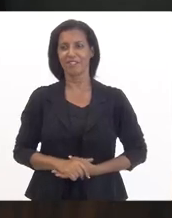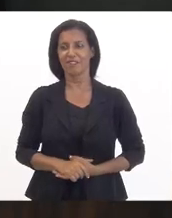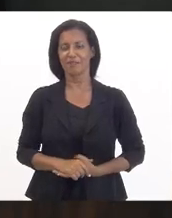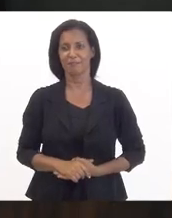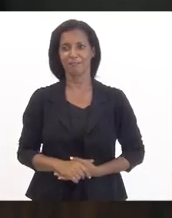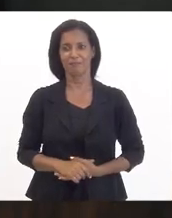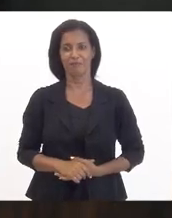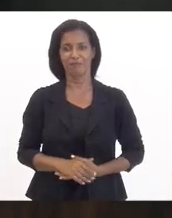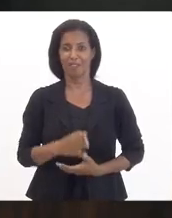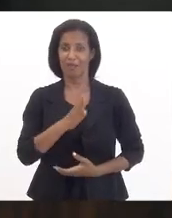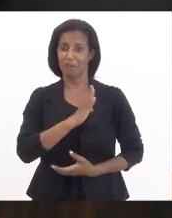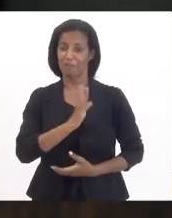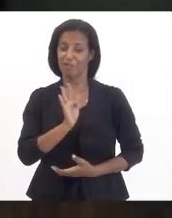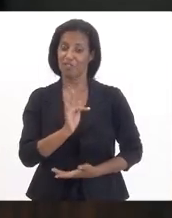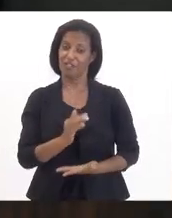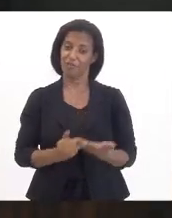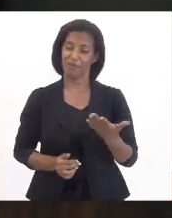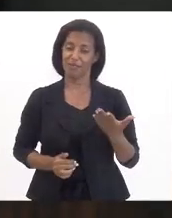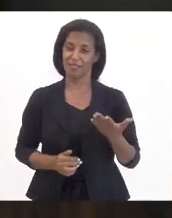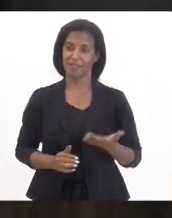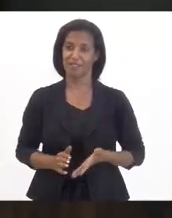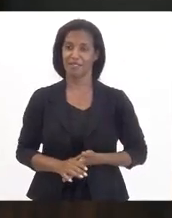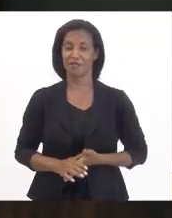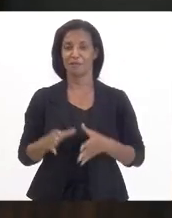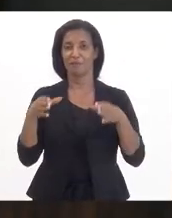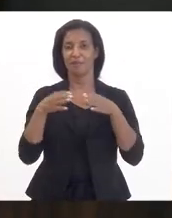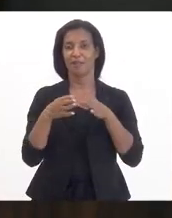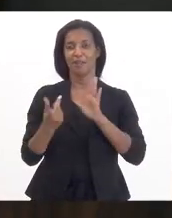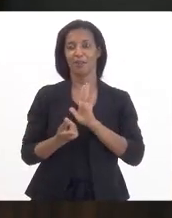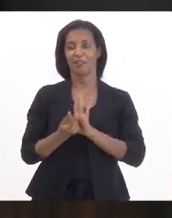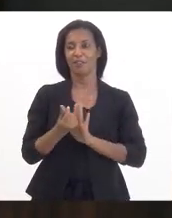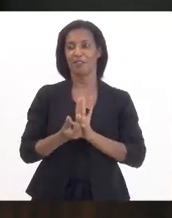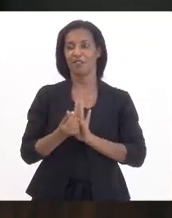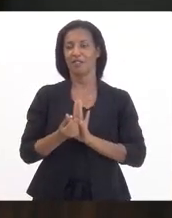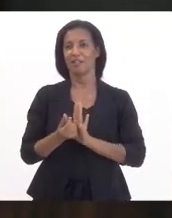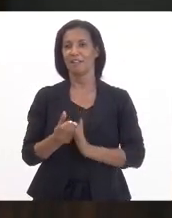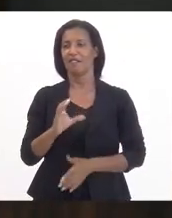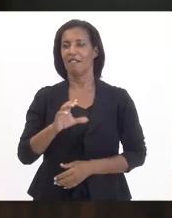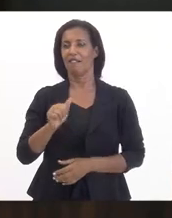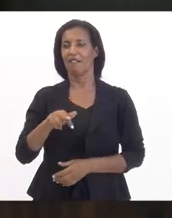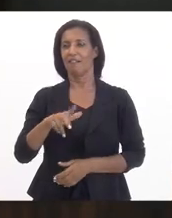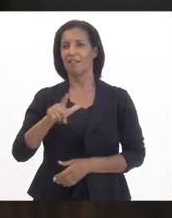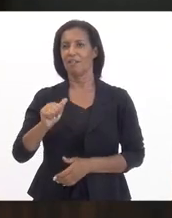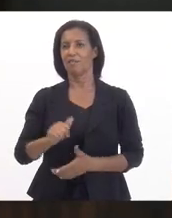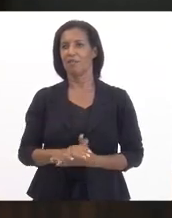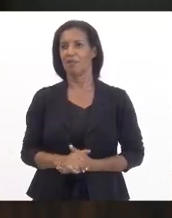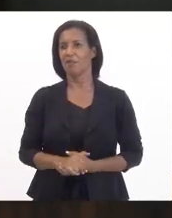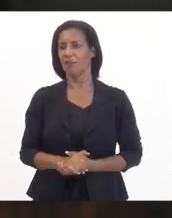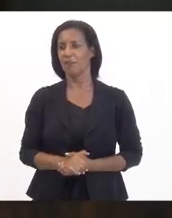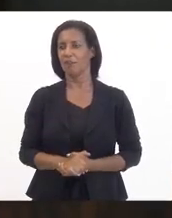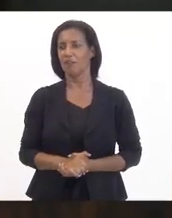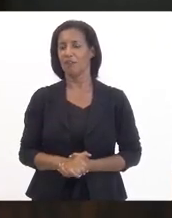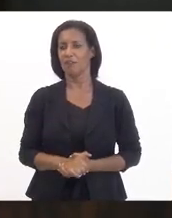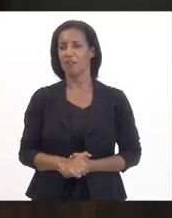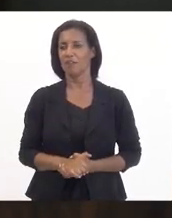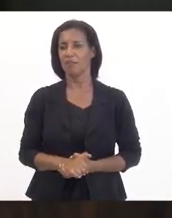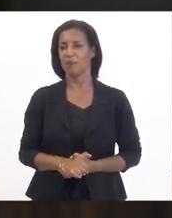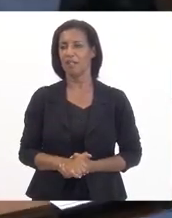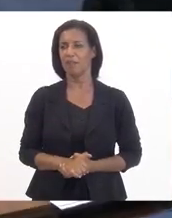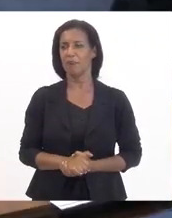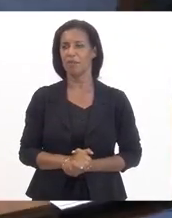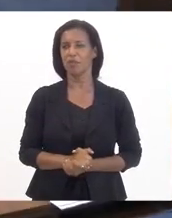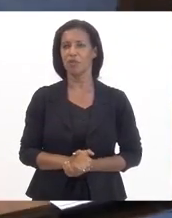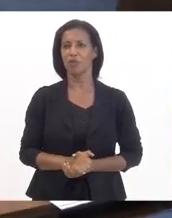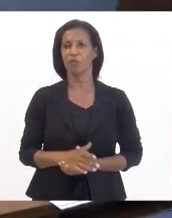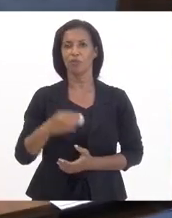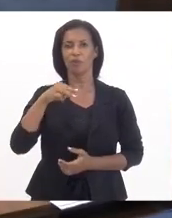A Baixada Fluminense, né? Pela Comissão de Orçamento, deputado Márcio Canella. Deputado Márcio Canella. Deputado